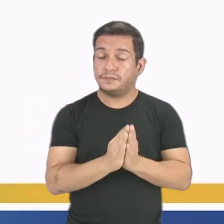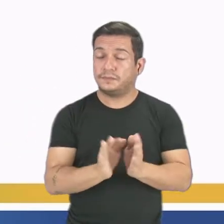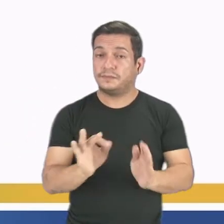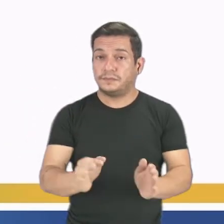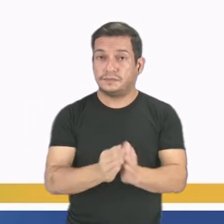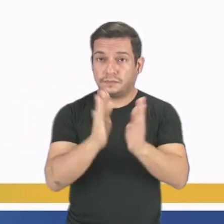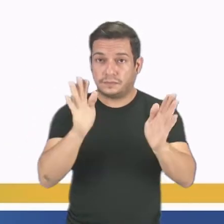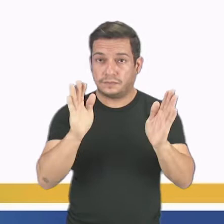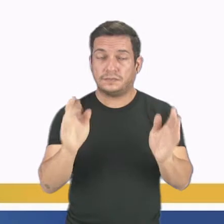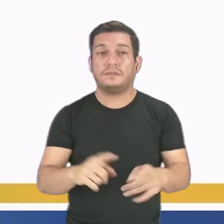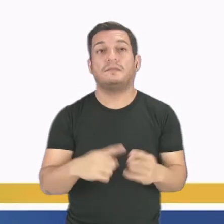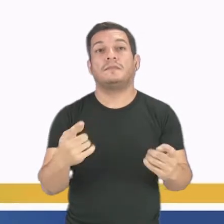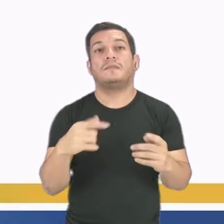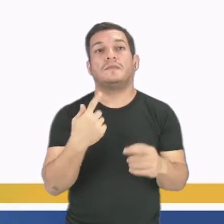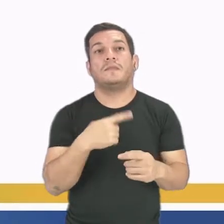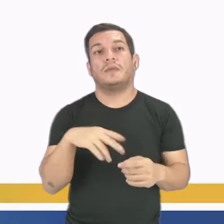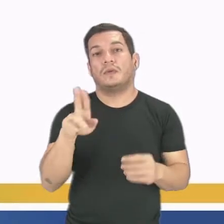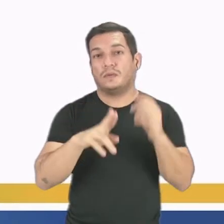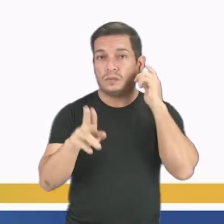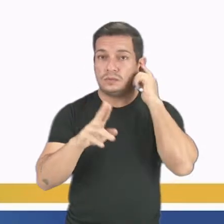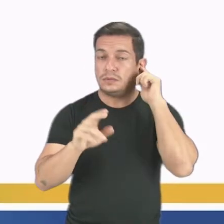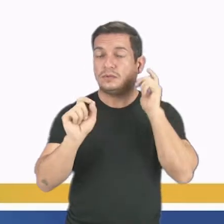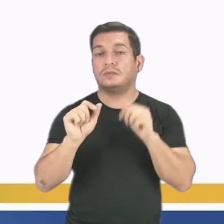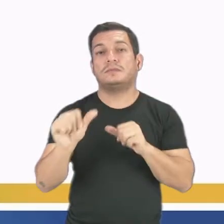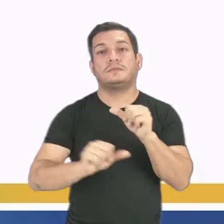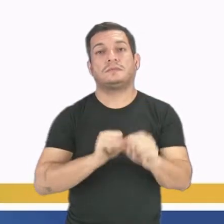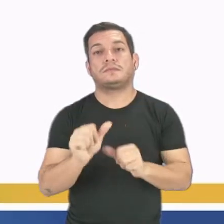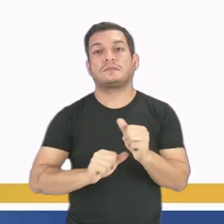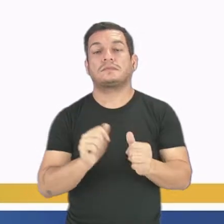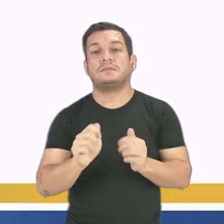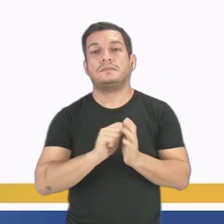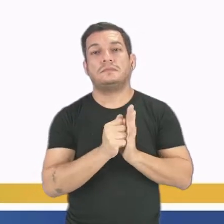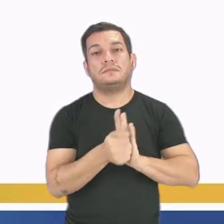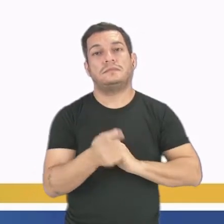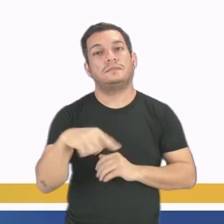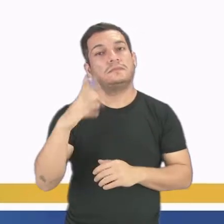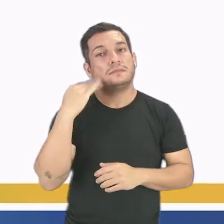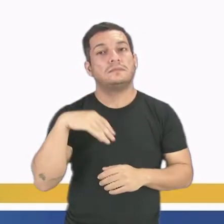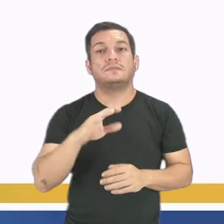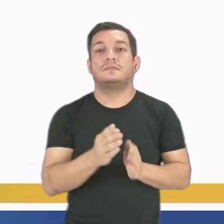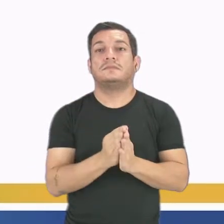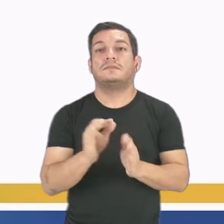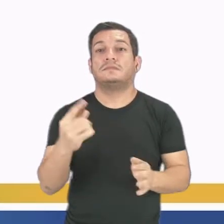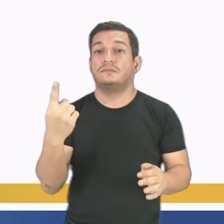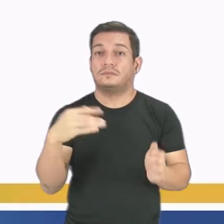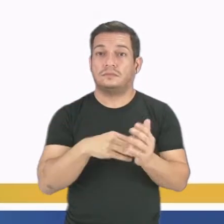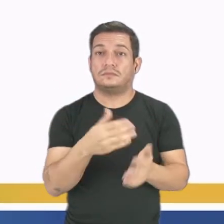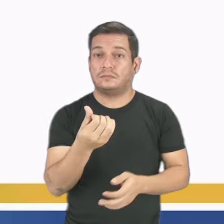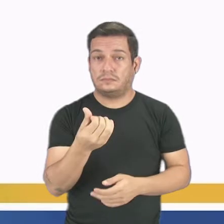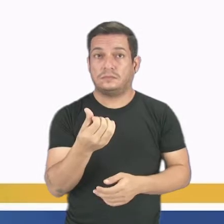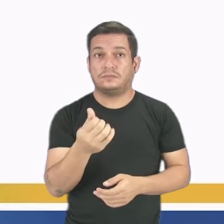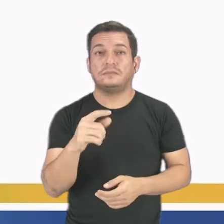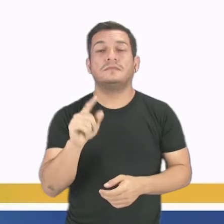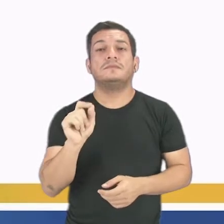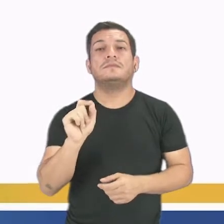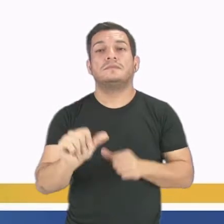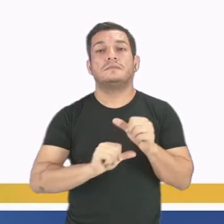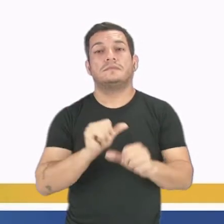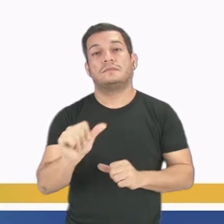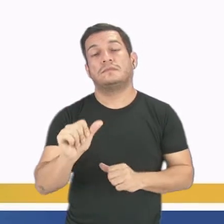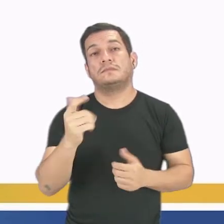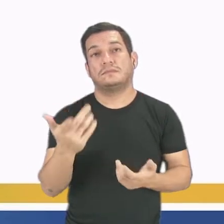esse dado nós vamos mexer com ele, nós vamos alterar toda a configuração. Você sabe que um dado ele vai de 1 até 6. E o que nós vamos